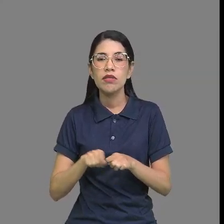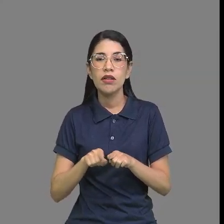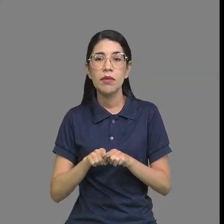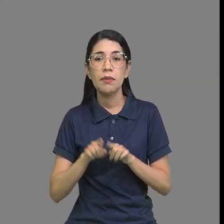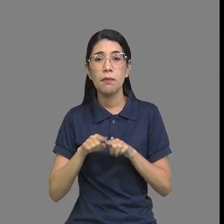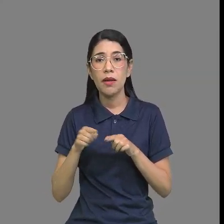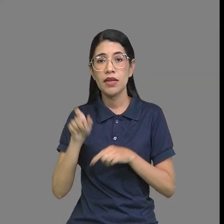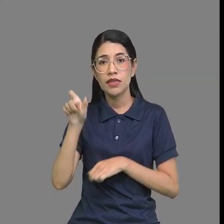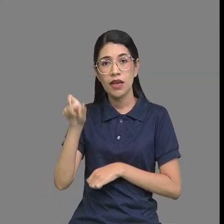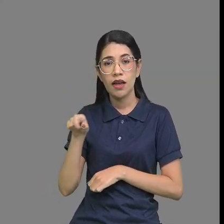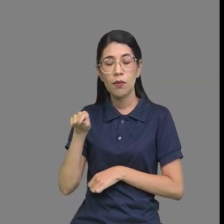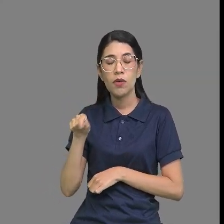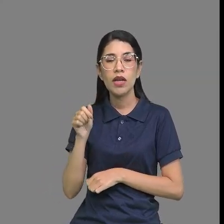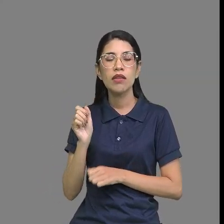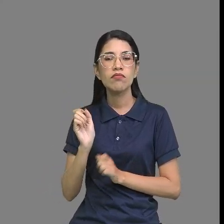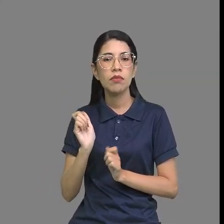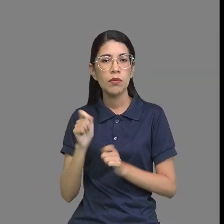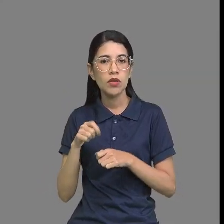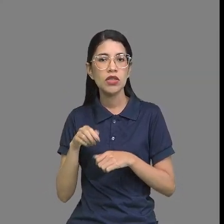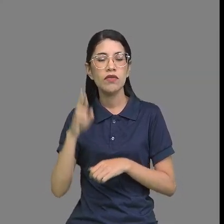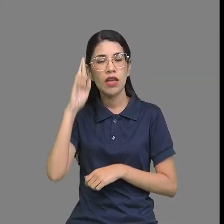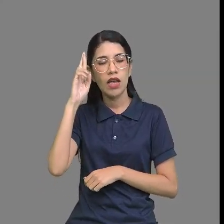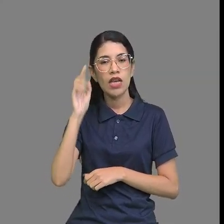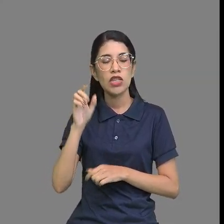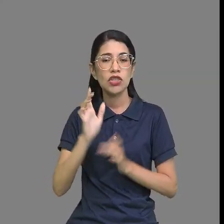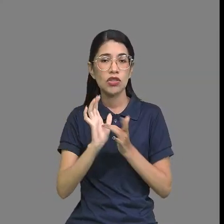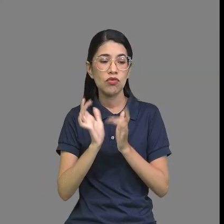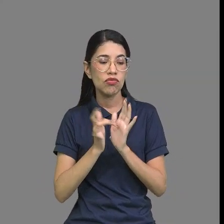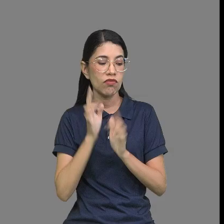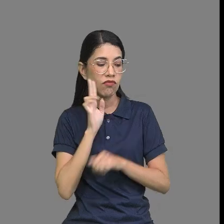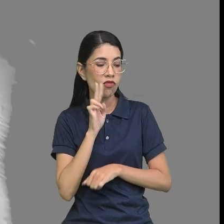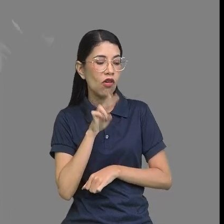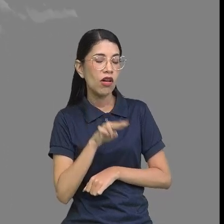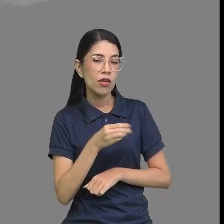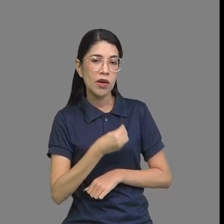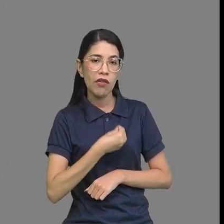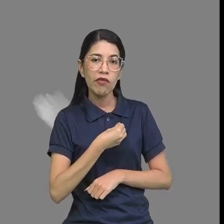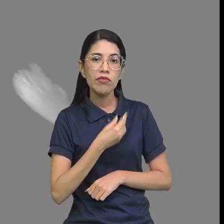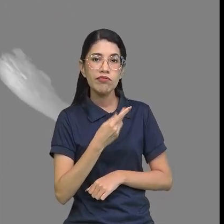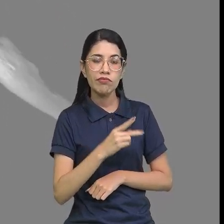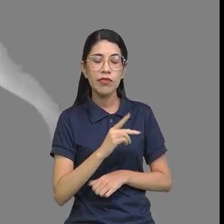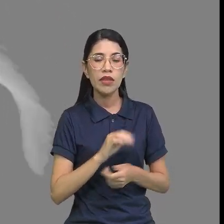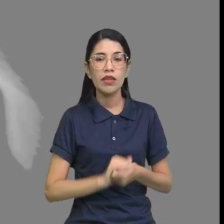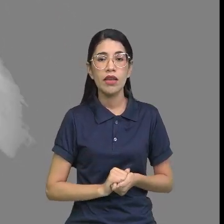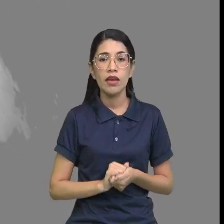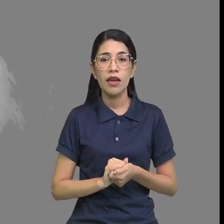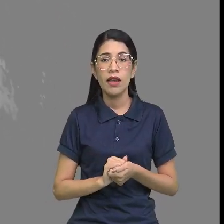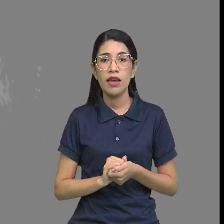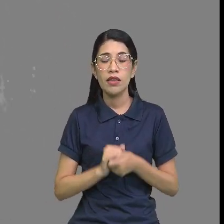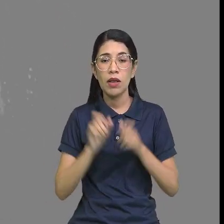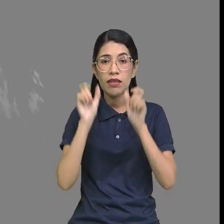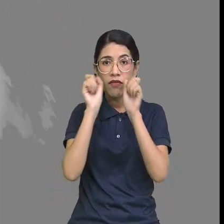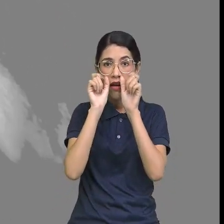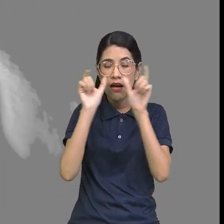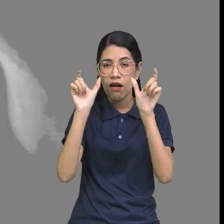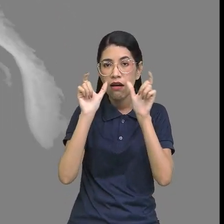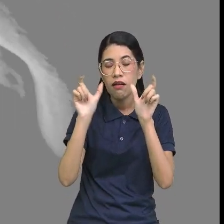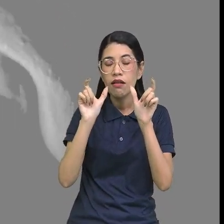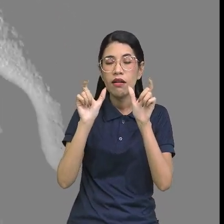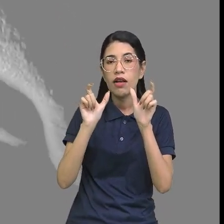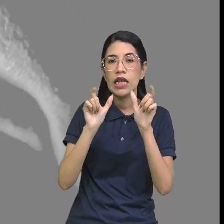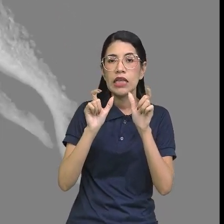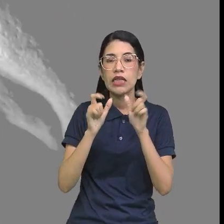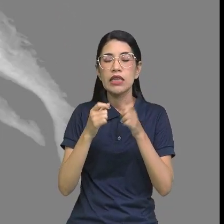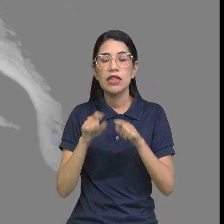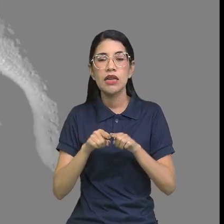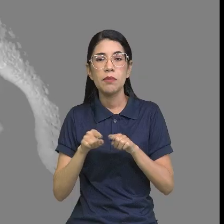razão. Jesus, enfim, prestava atenção nela. Seus olhos estavam arregalados, por uma